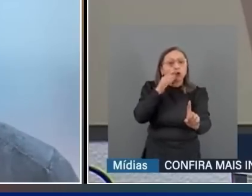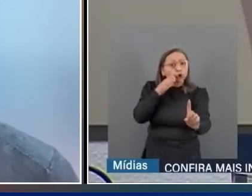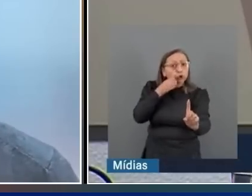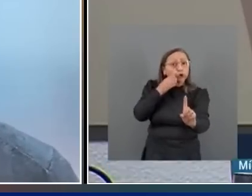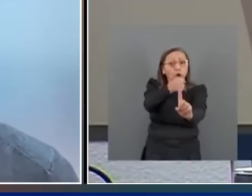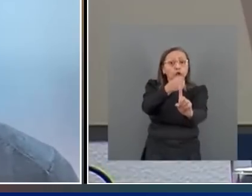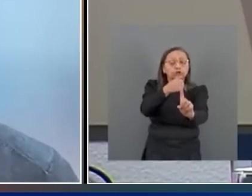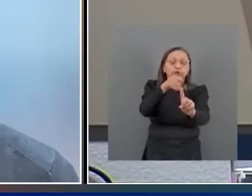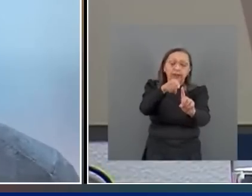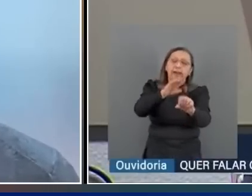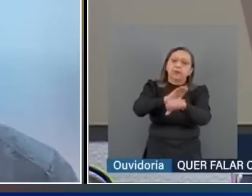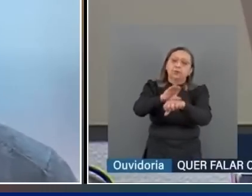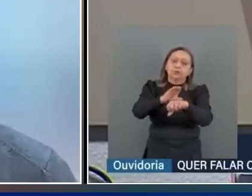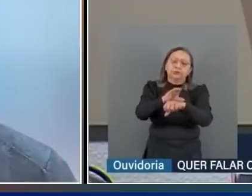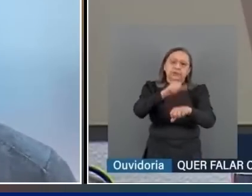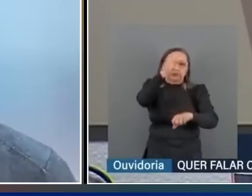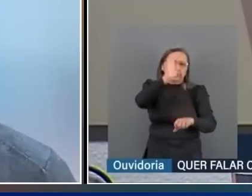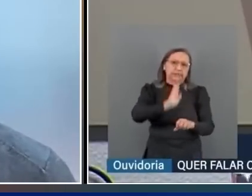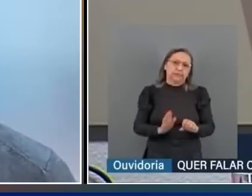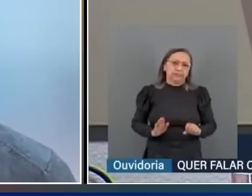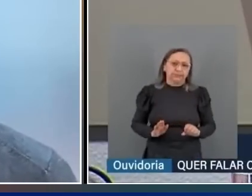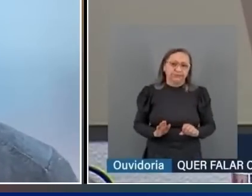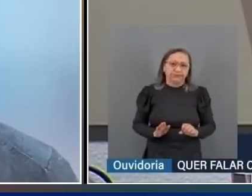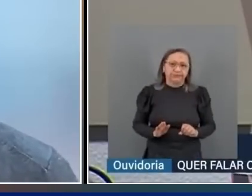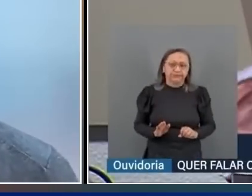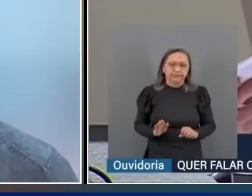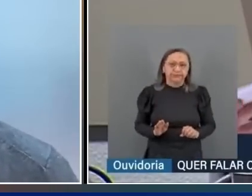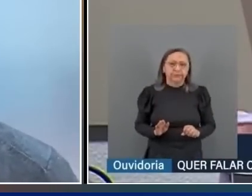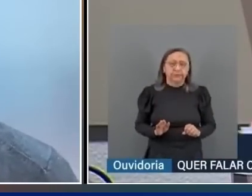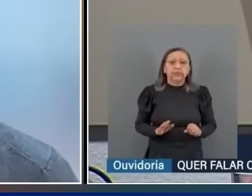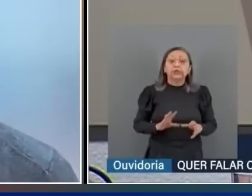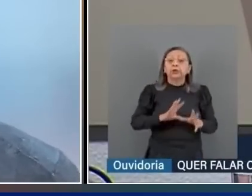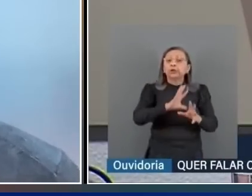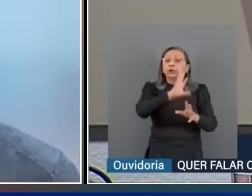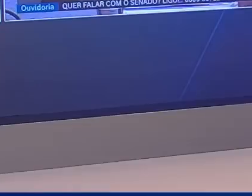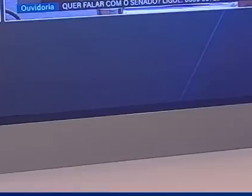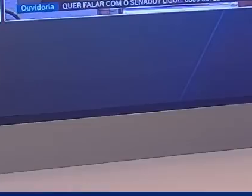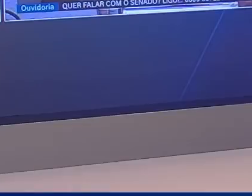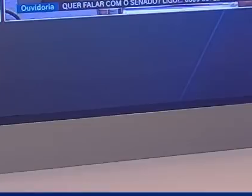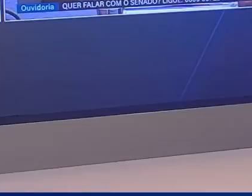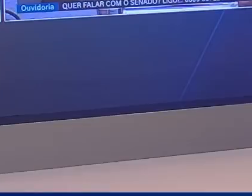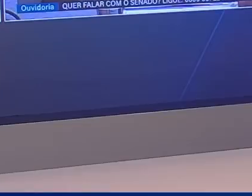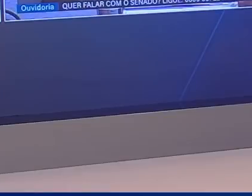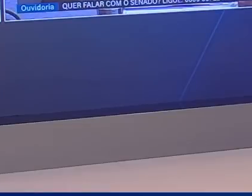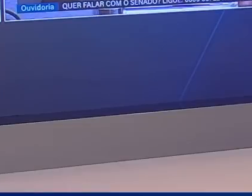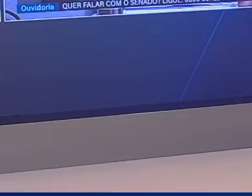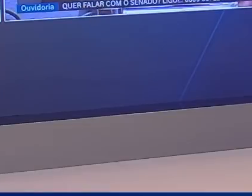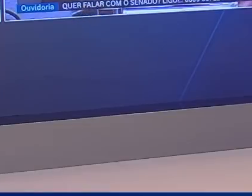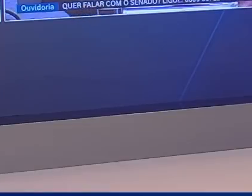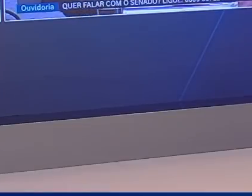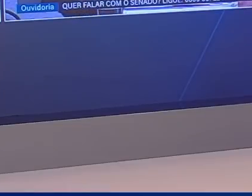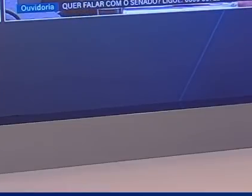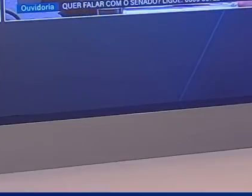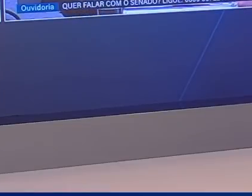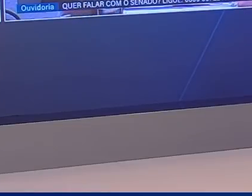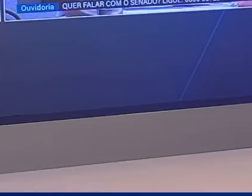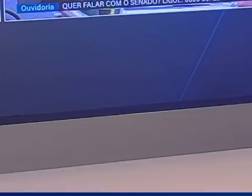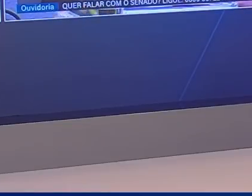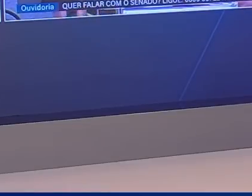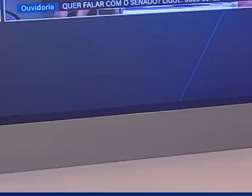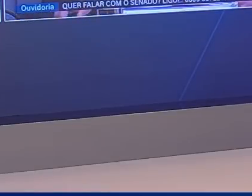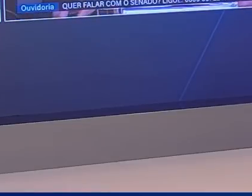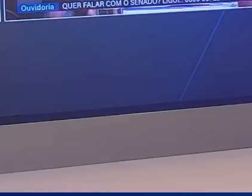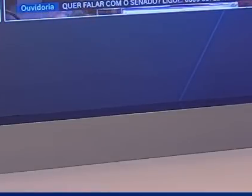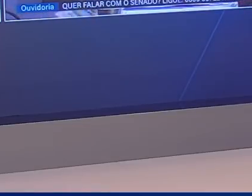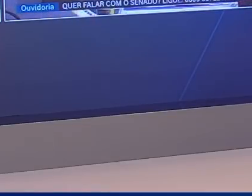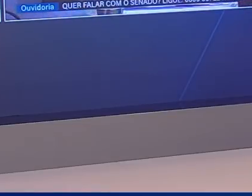esconder. O Zanin fez, não deu nenhuma declaração pública, né, Edu? Mas a gente sabe quais são os sites que falam pela boca do Zanin. A gente viu no final de semana vários sites falando